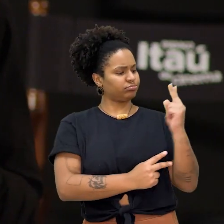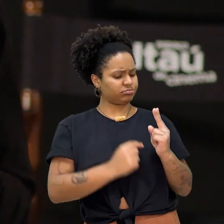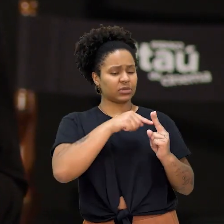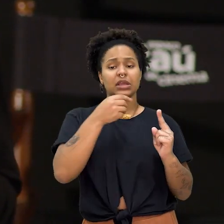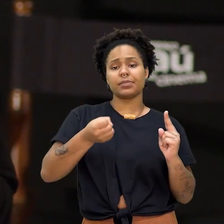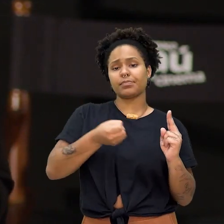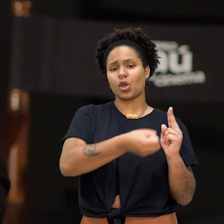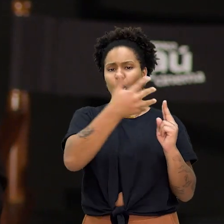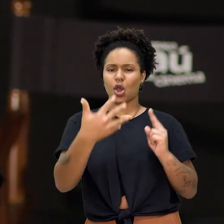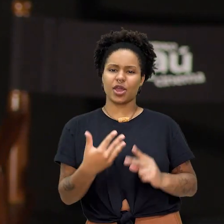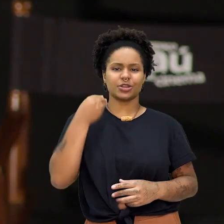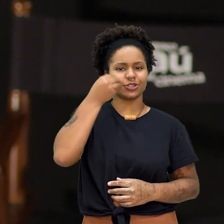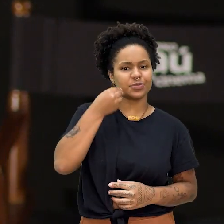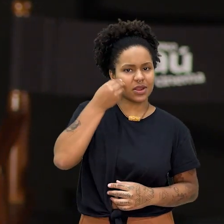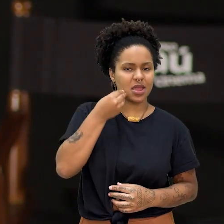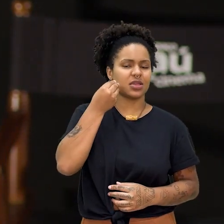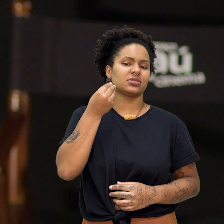sua experiência de como